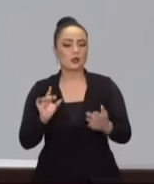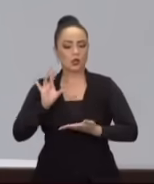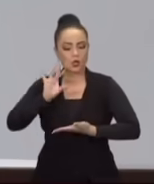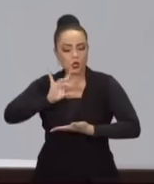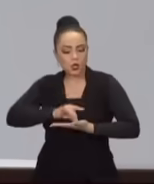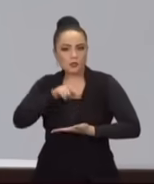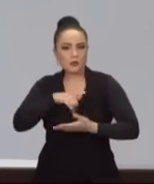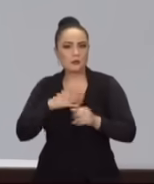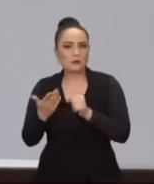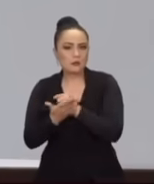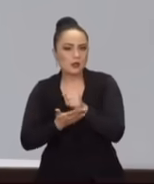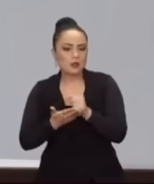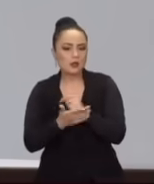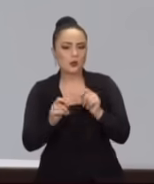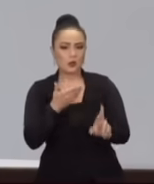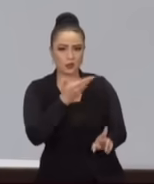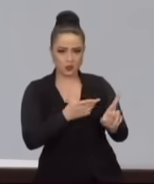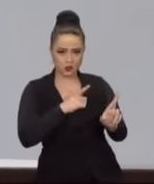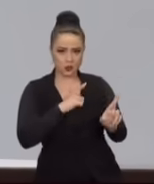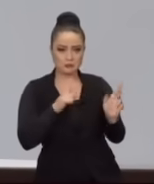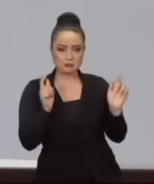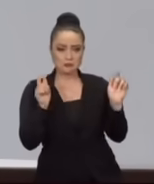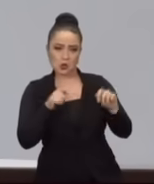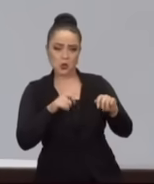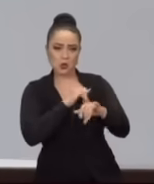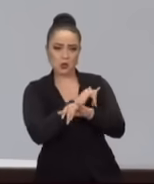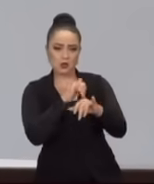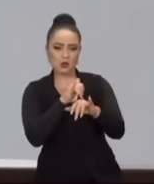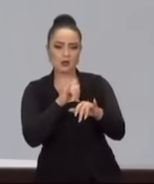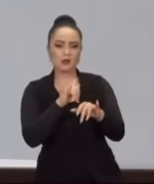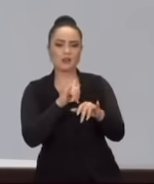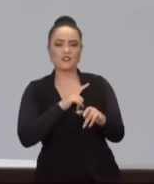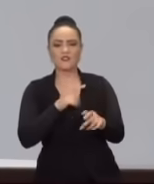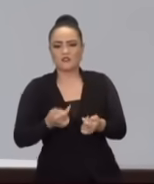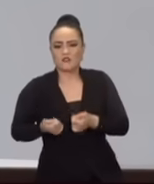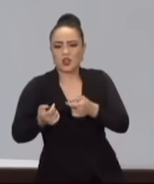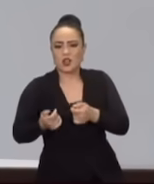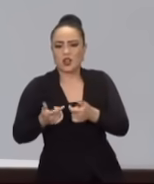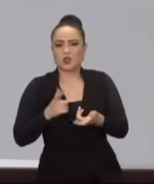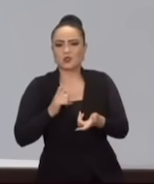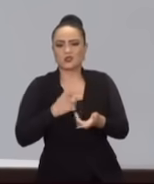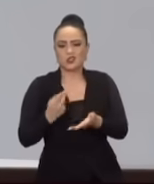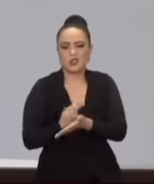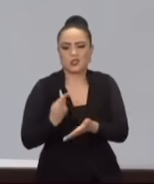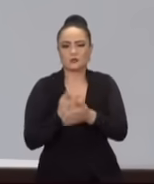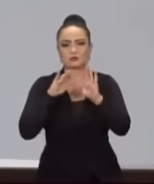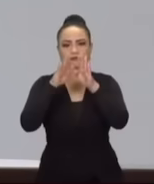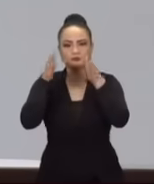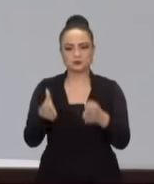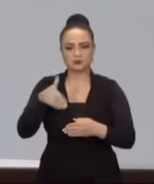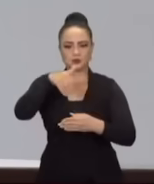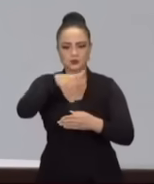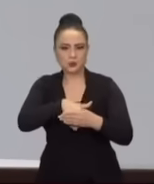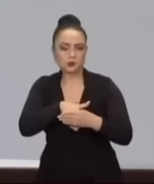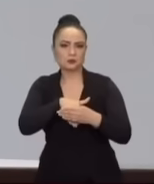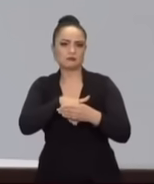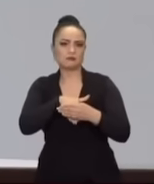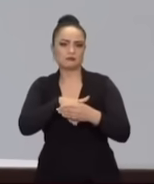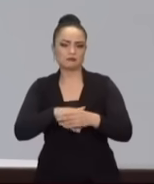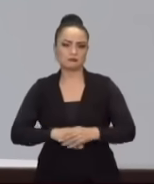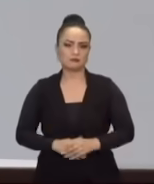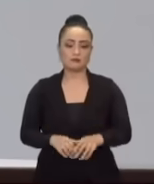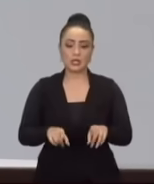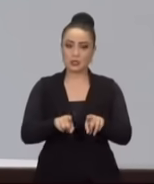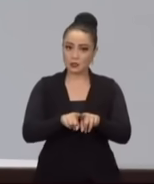concretamente o fundamento que o réu tinha para poder alegar fraudes, que havia fraudes nas eleições, fraude nas urnas eletrônicas e